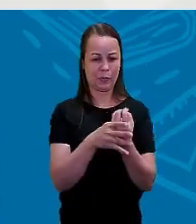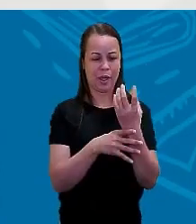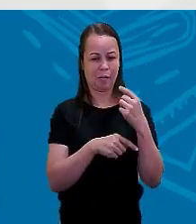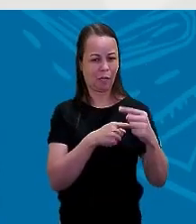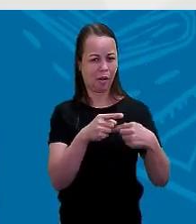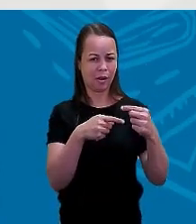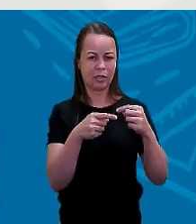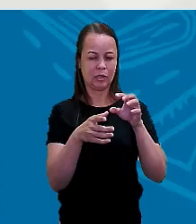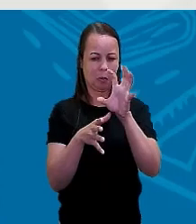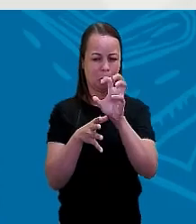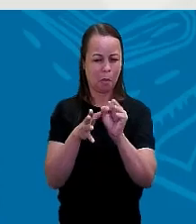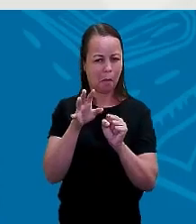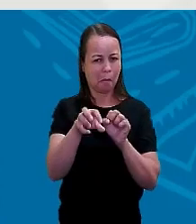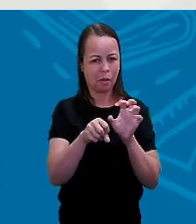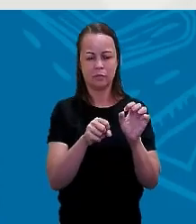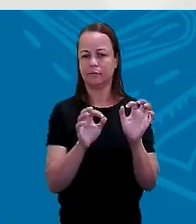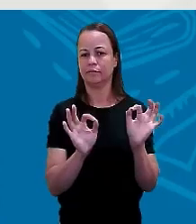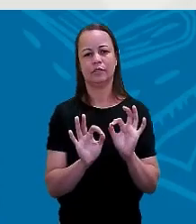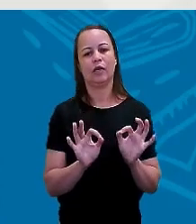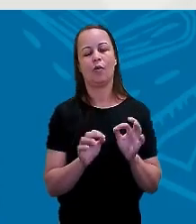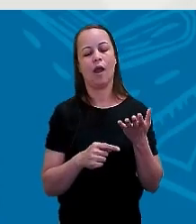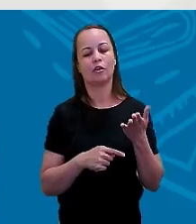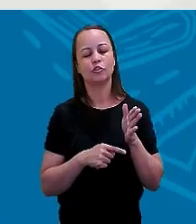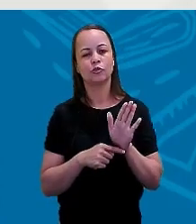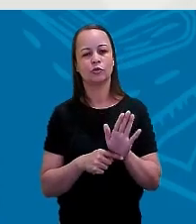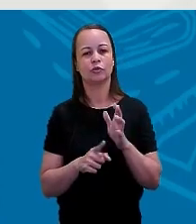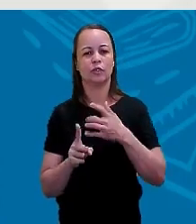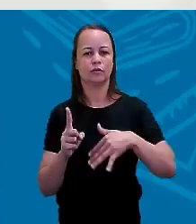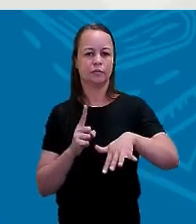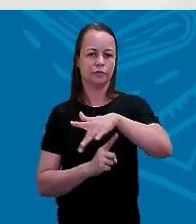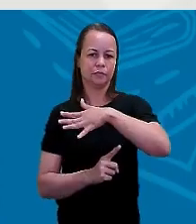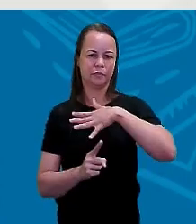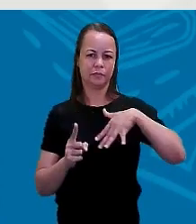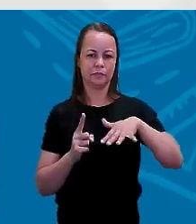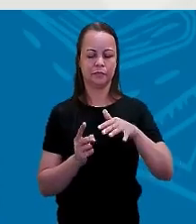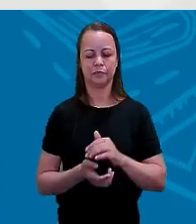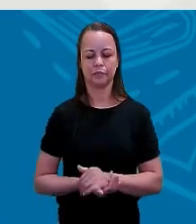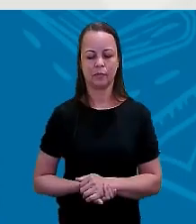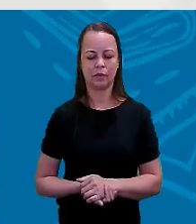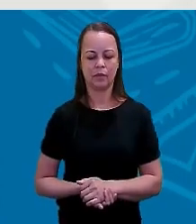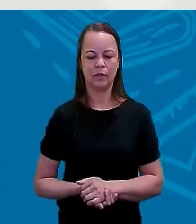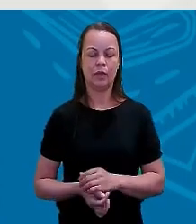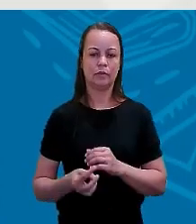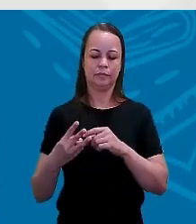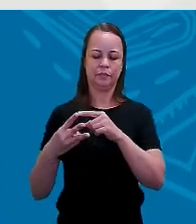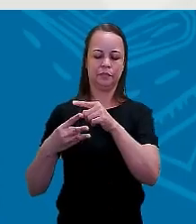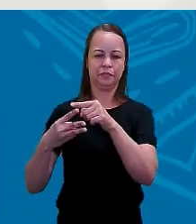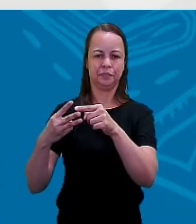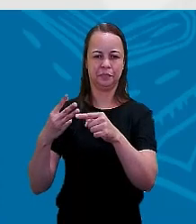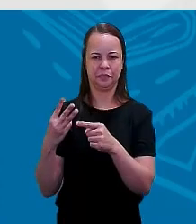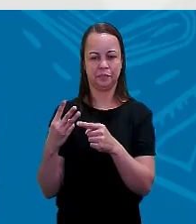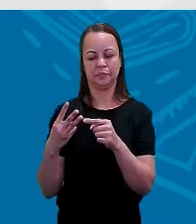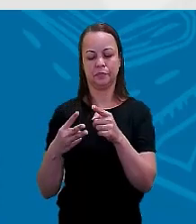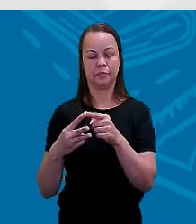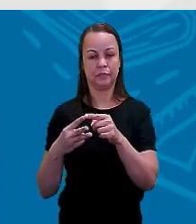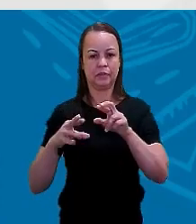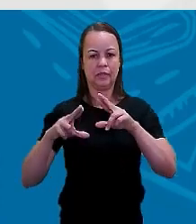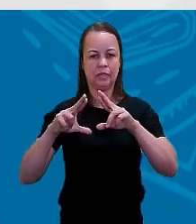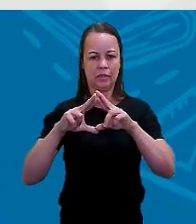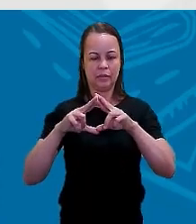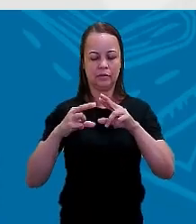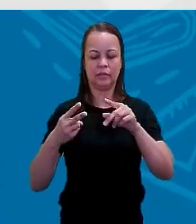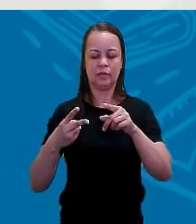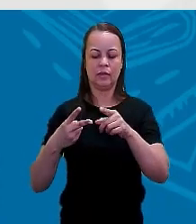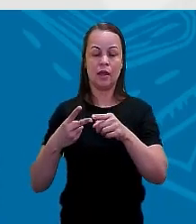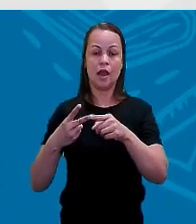natureza, favorecendo mais uma vez o nosso meio ambiente. Então observem que esses 3 R's, o da reciclagem, o